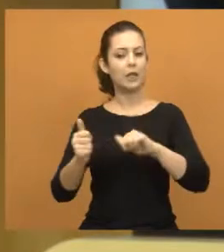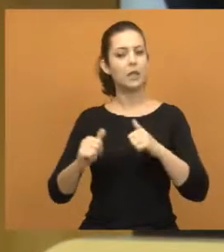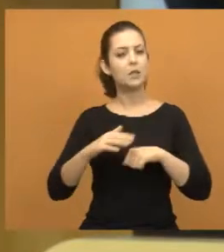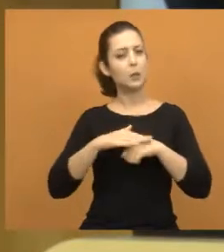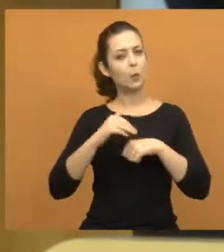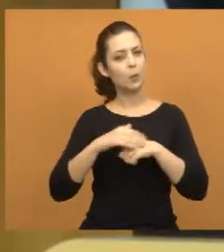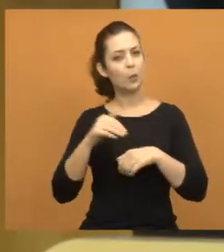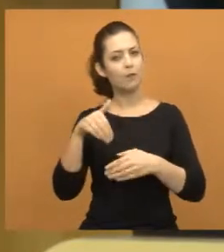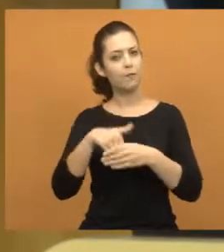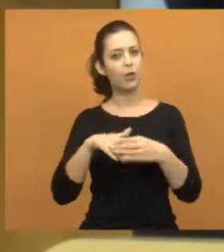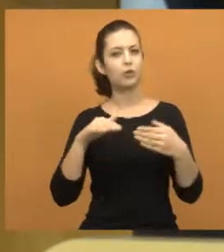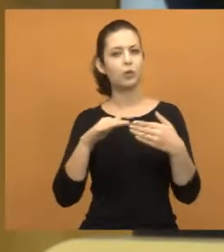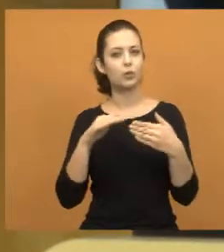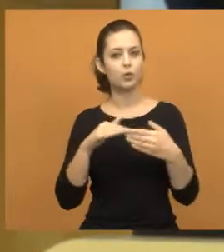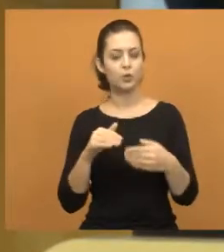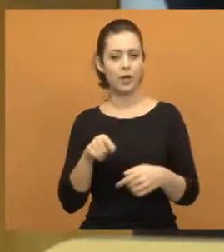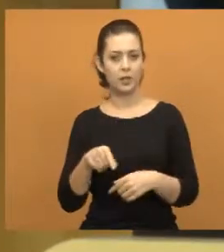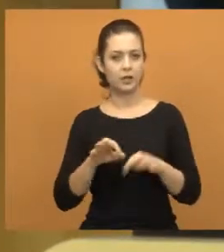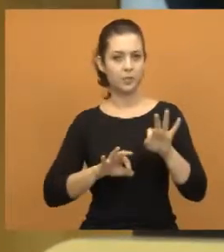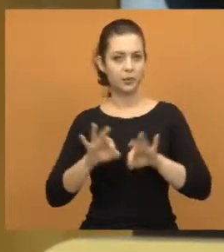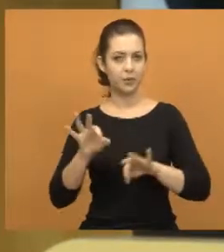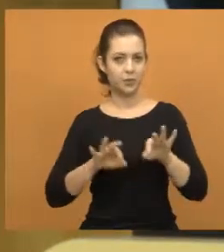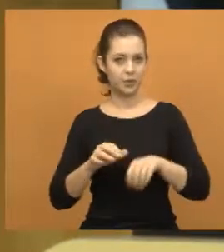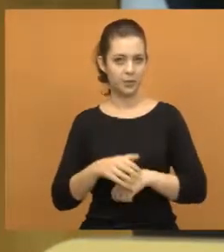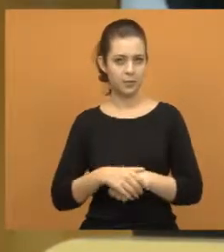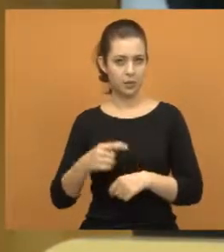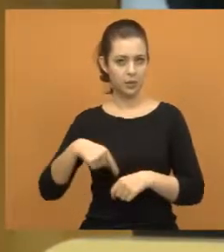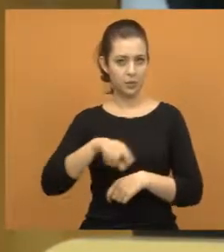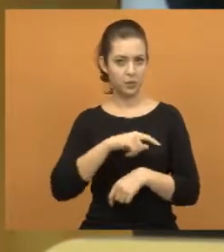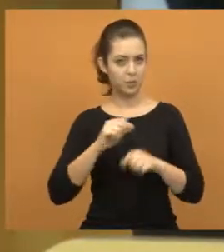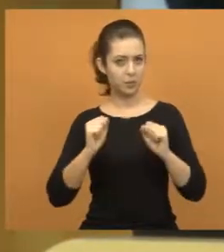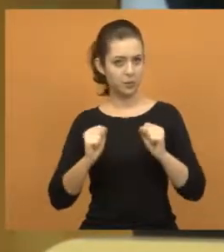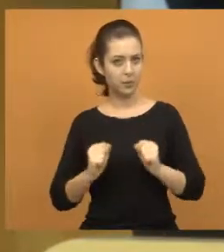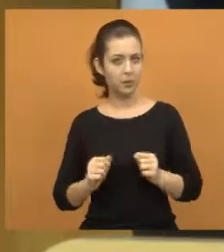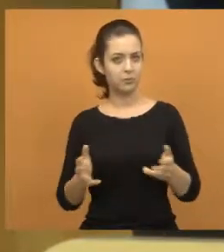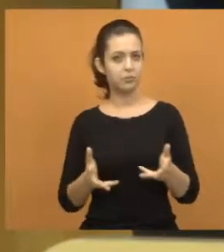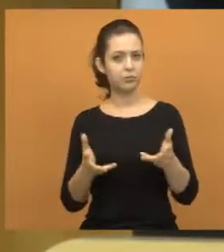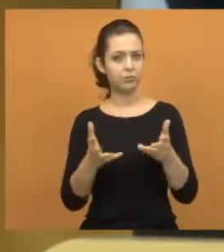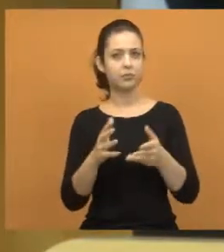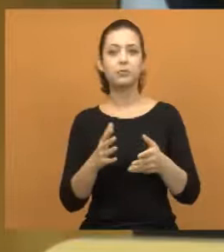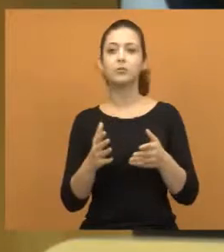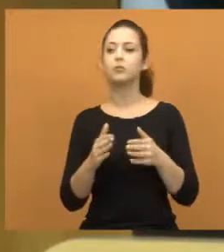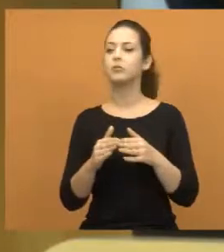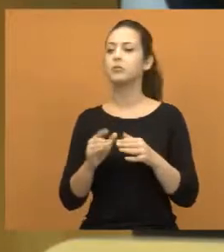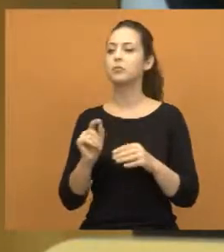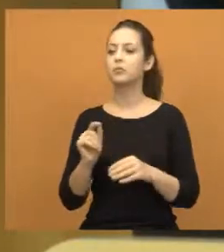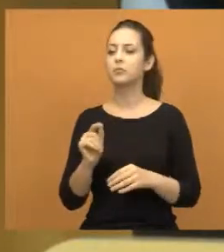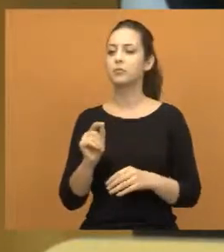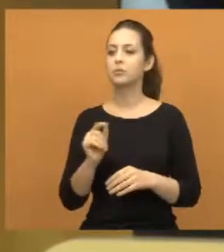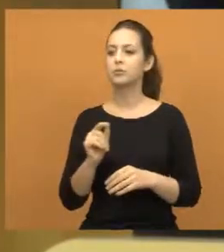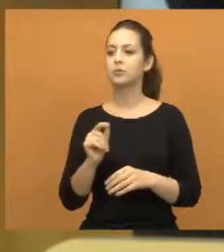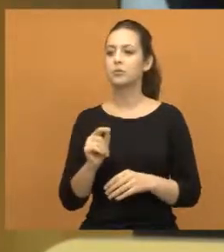carinho e vote favorável a esse projeto para que nós possamos fomentar. Pois não, vereador?